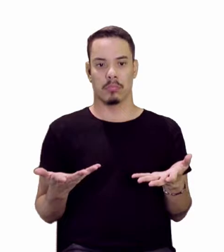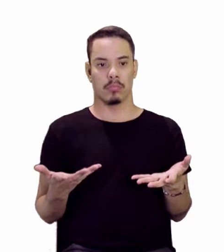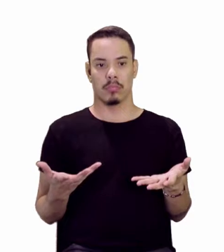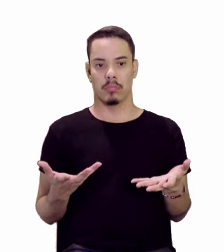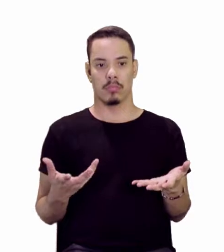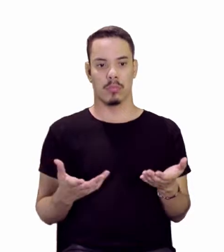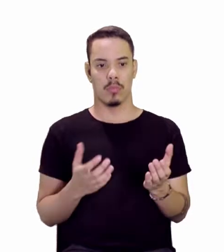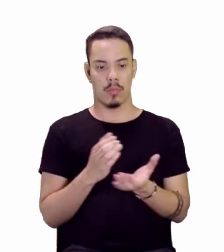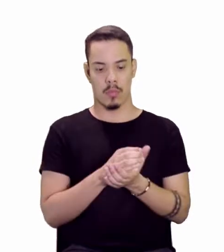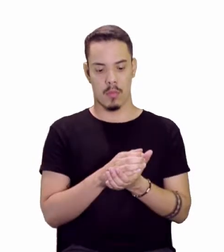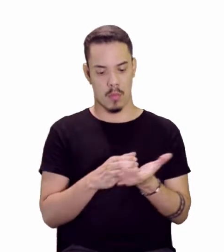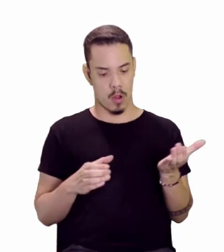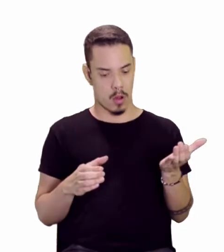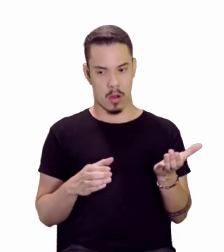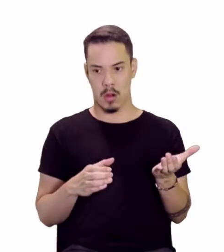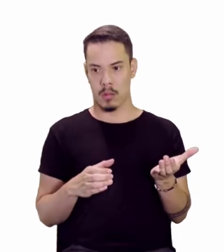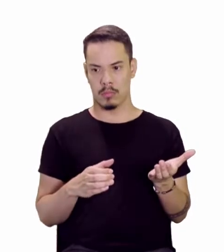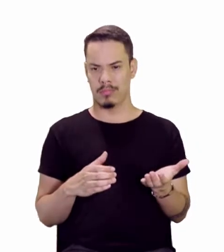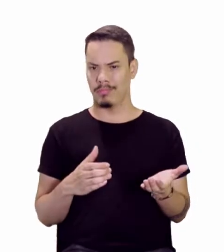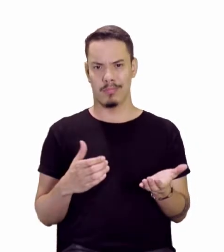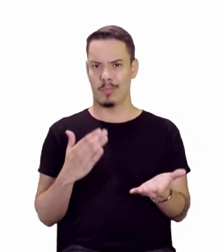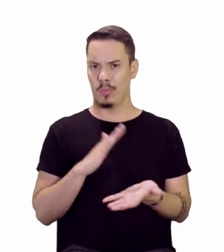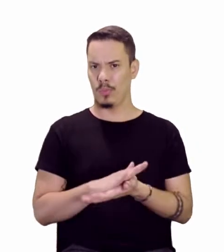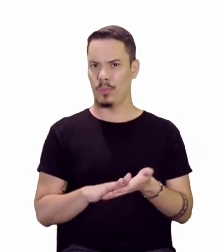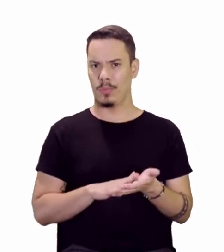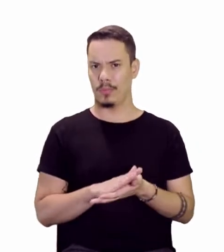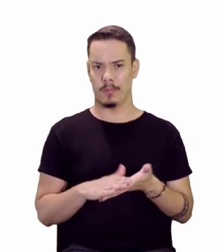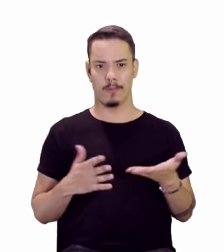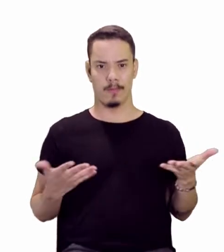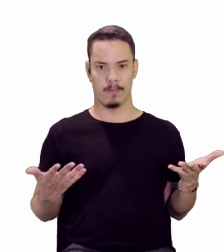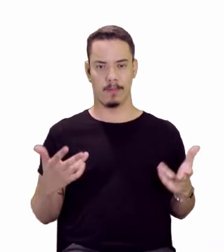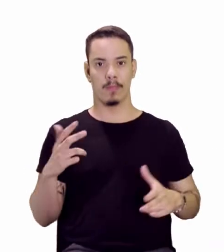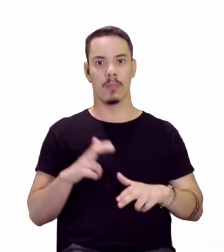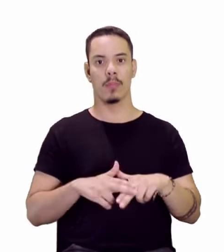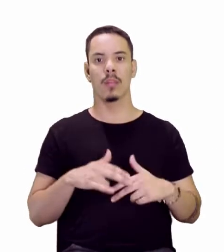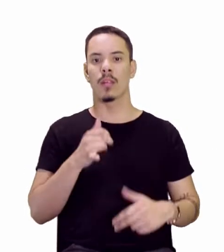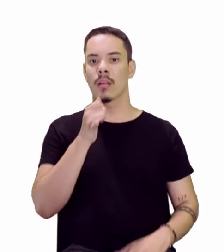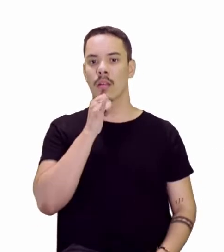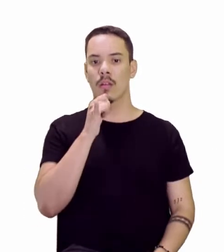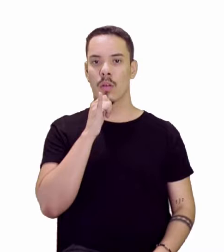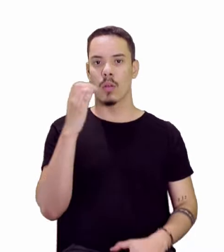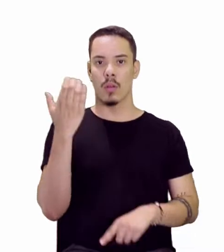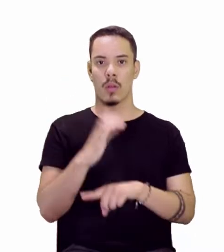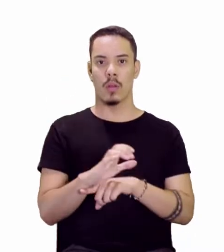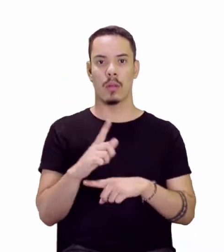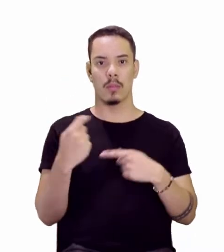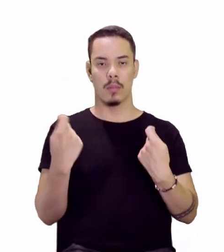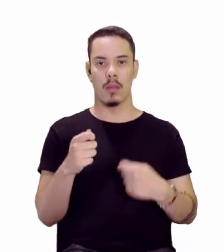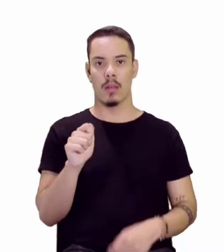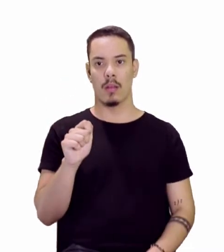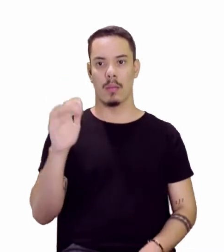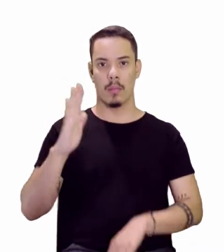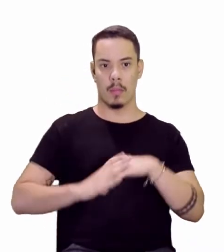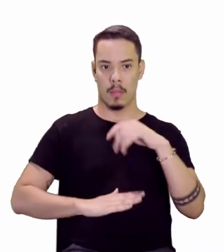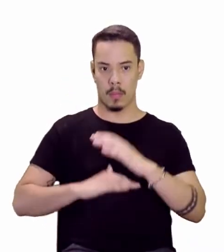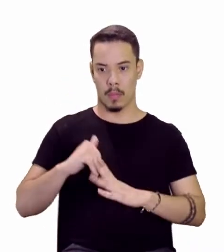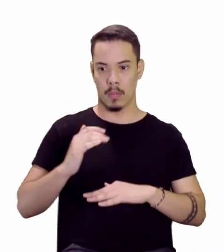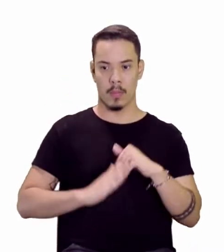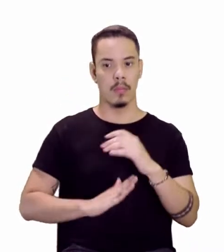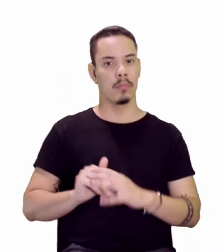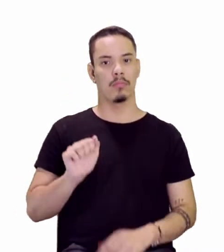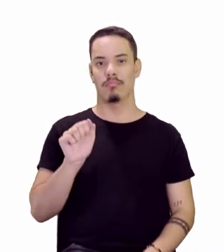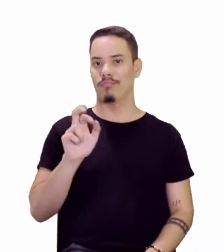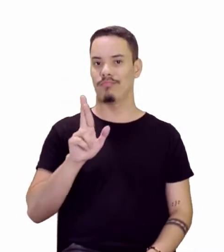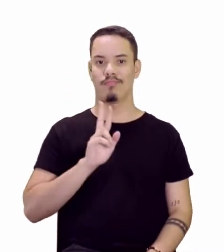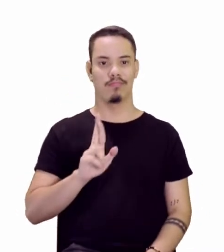o cartão saía simplesmente, não tem nada pressionando ele, porque para colocar tem que segurar com a mão, então ele não vai, o ar não é suficiente para